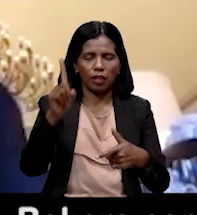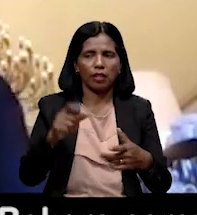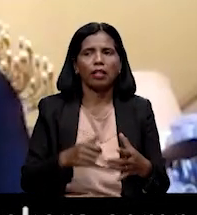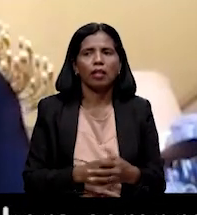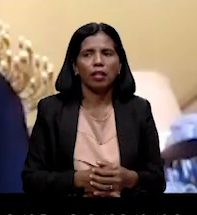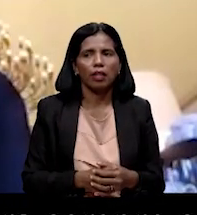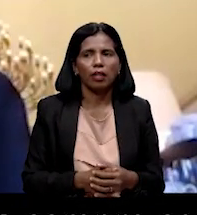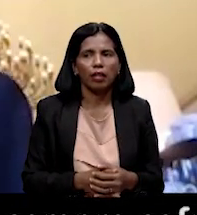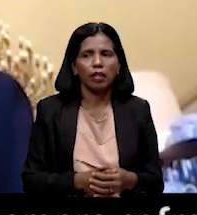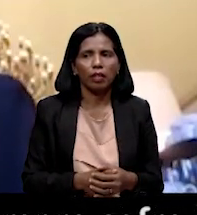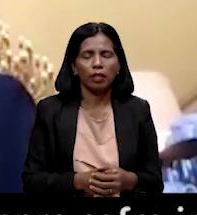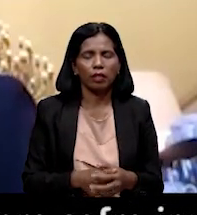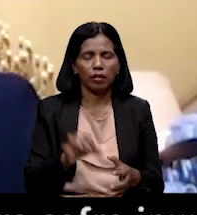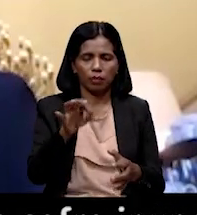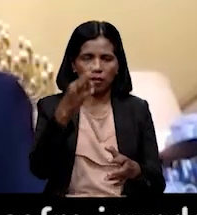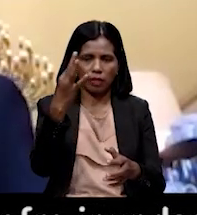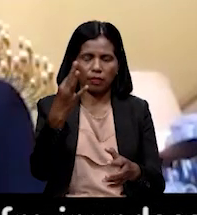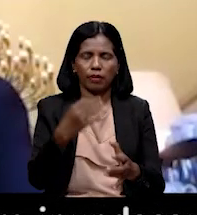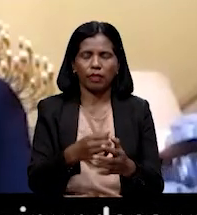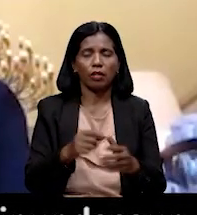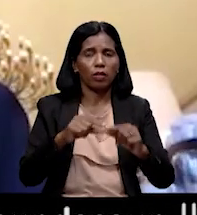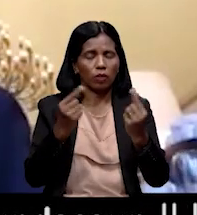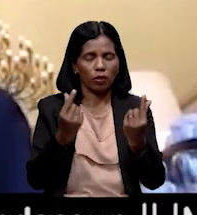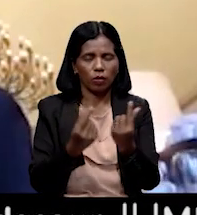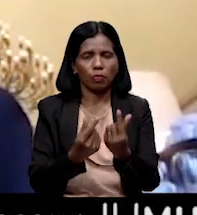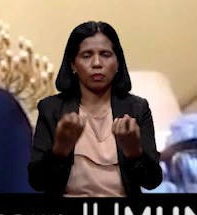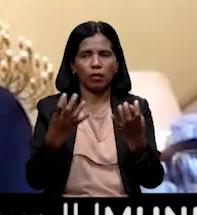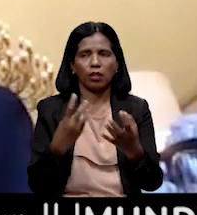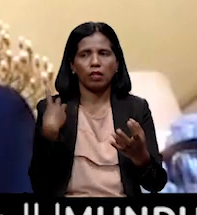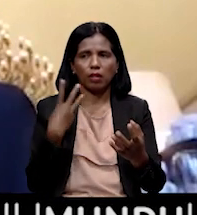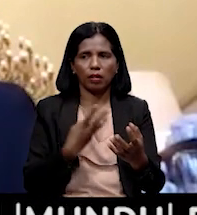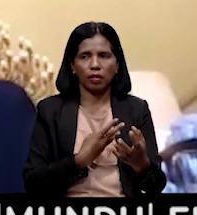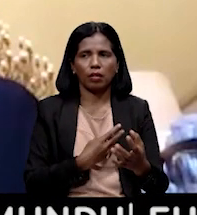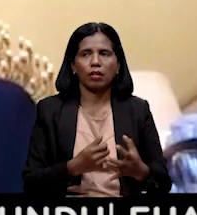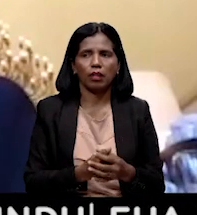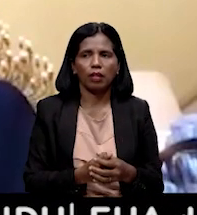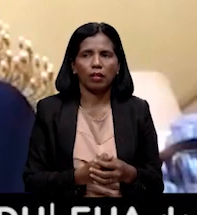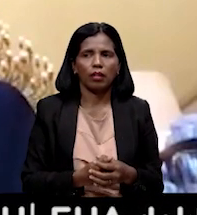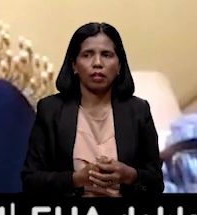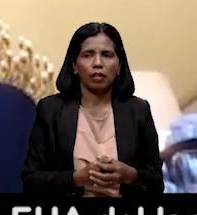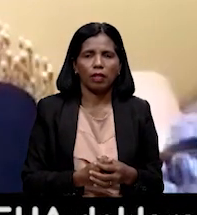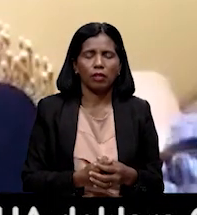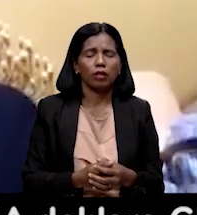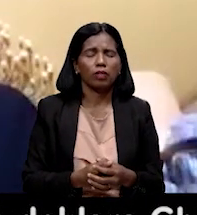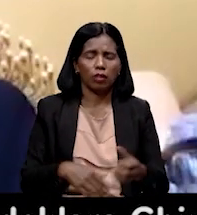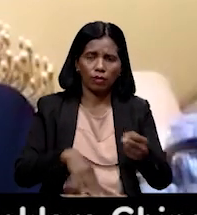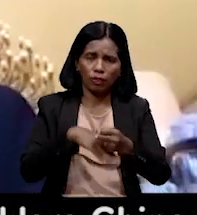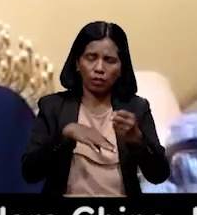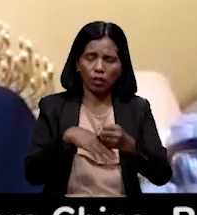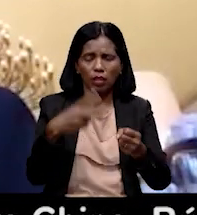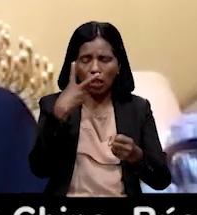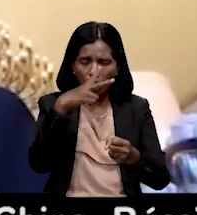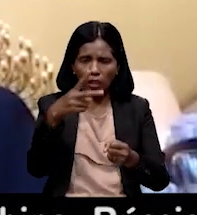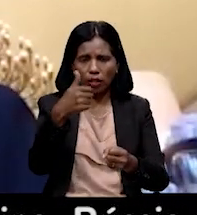ne 19. Neve ekipa nura klima kita ni masira han jogo ida ne fura tepebe. Hoy da neta ke